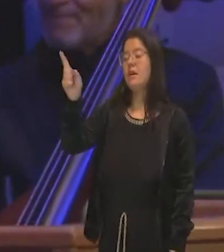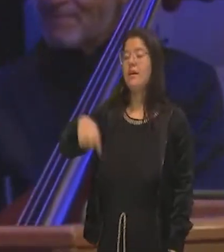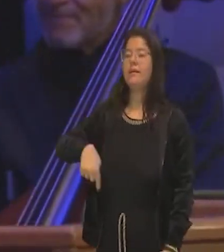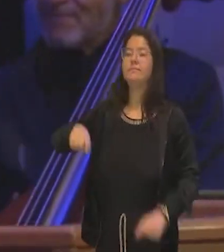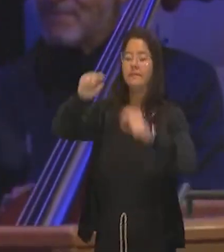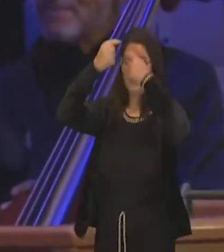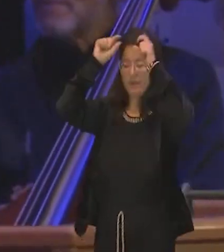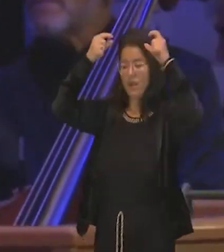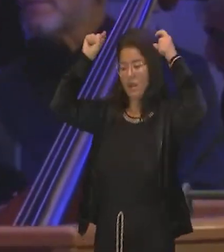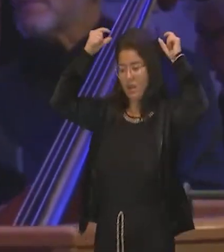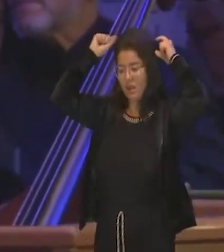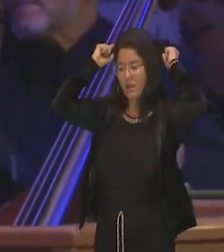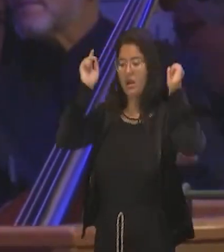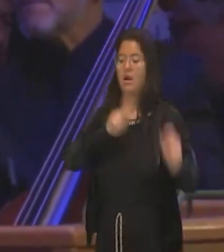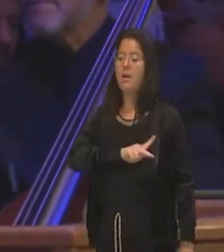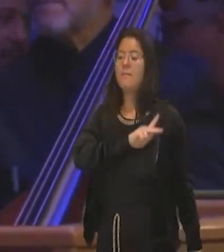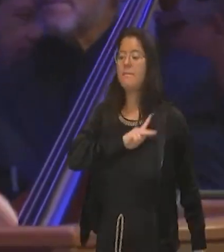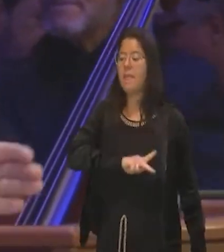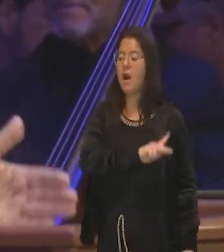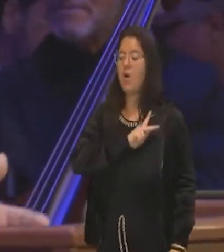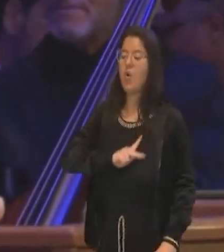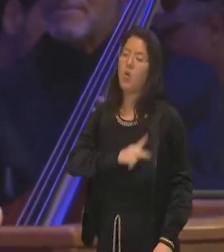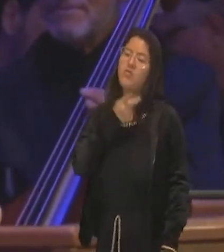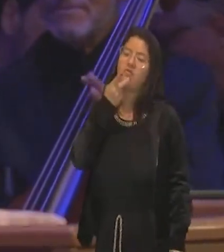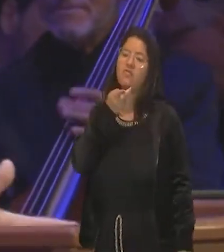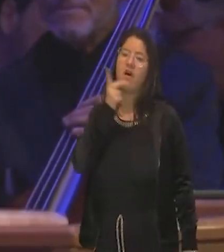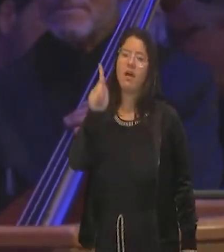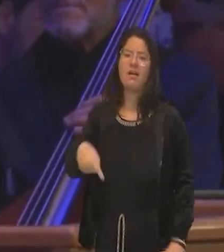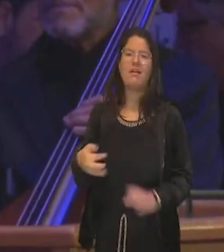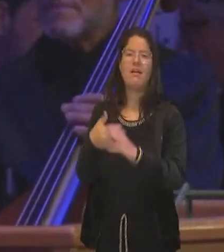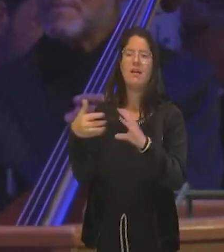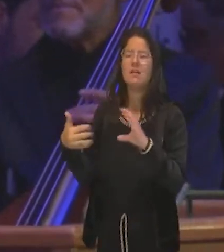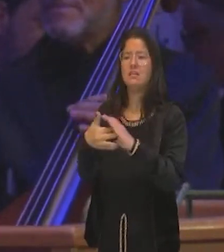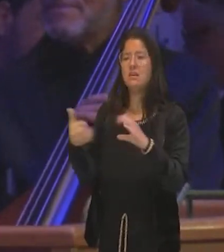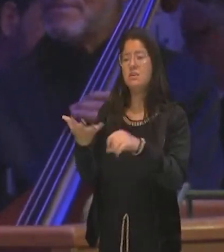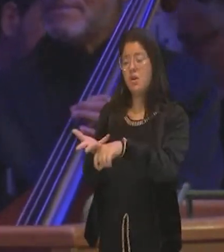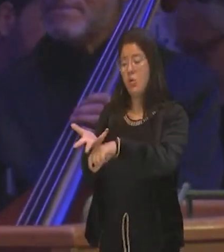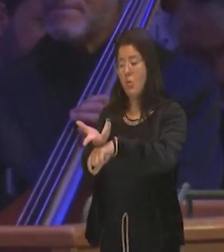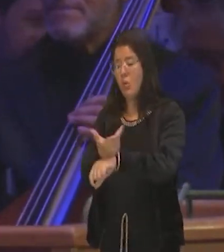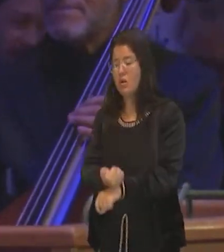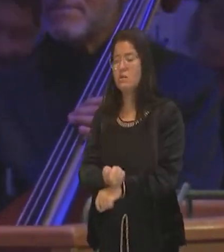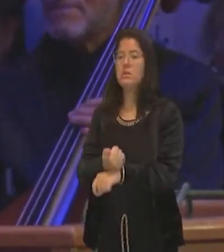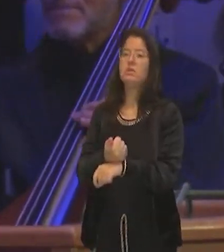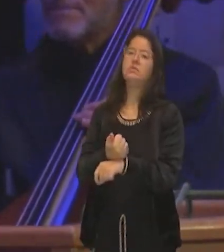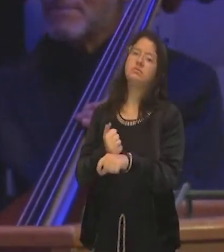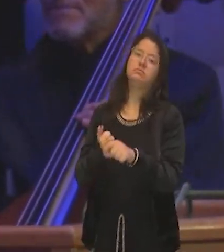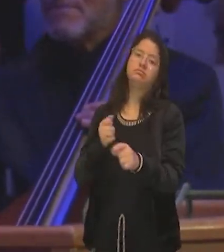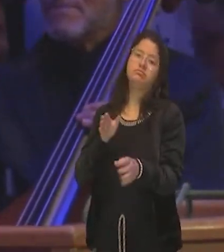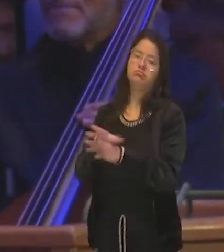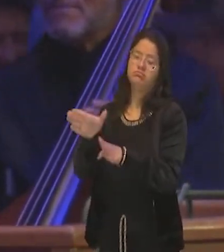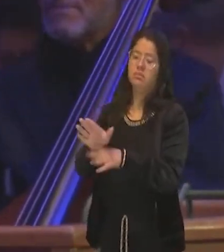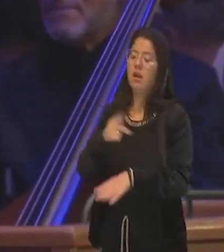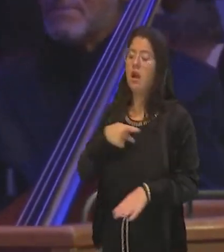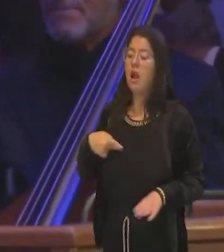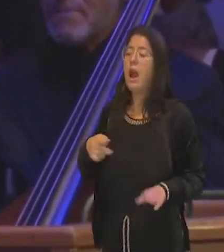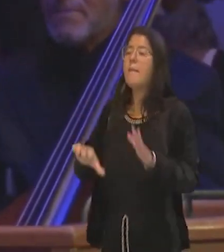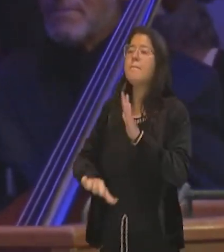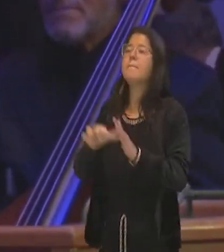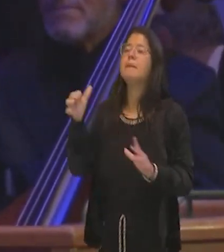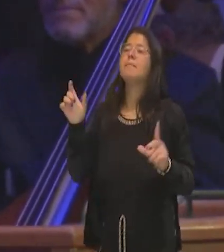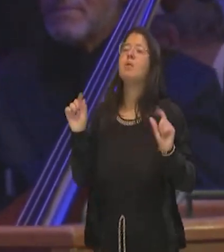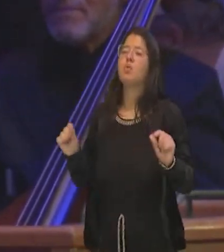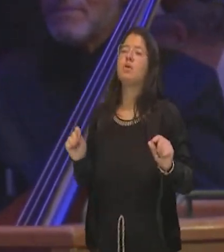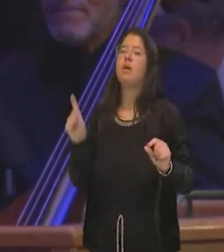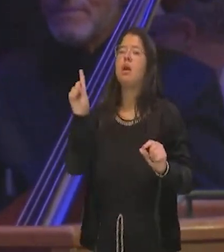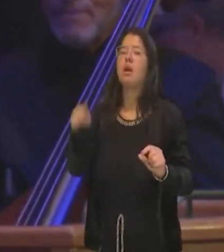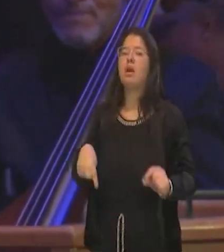quando Paulo aplica aquela característica e aquela qualificação para o pastor. A primeira delas é